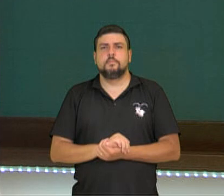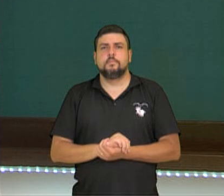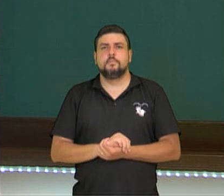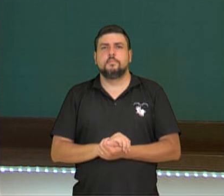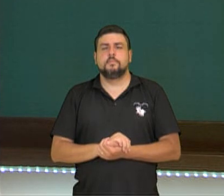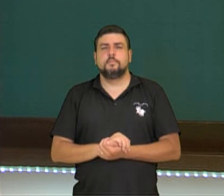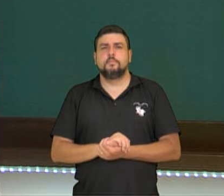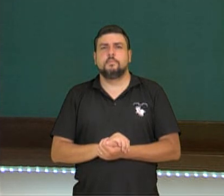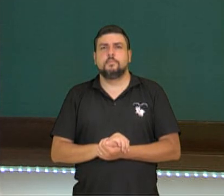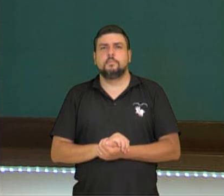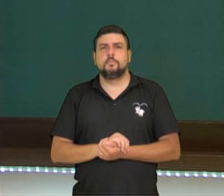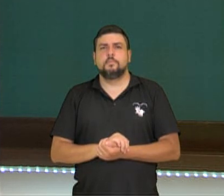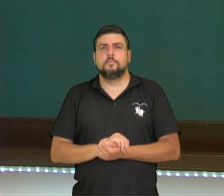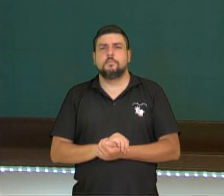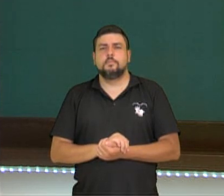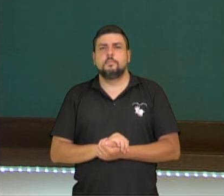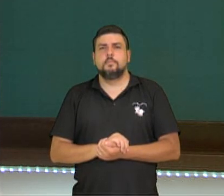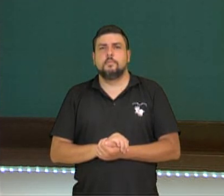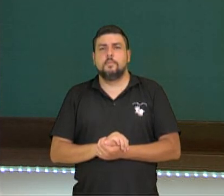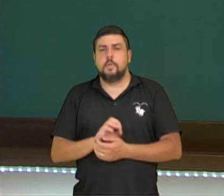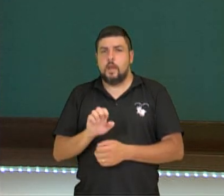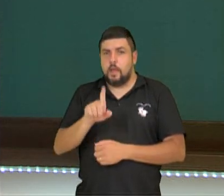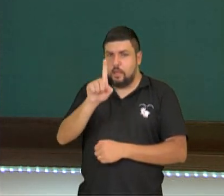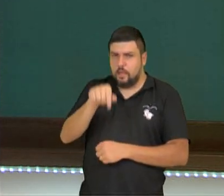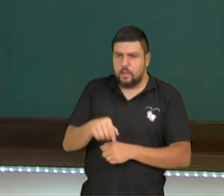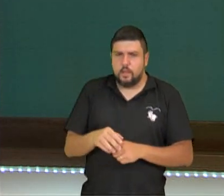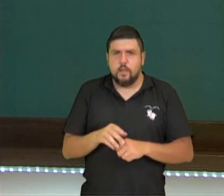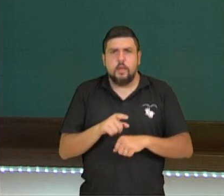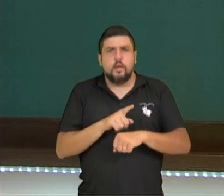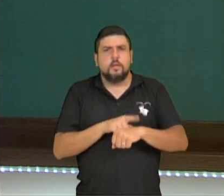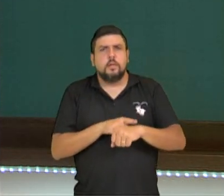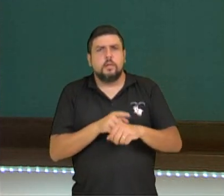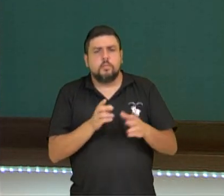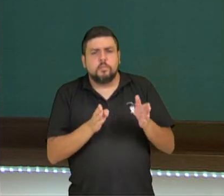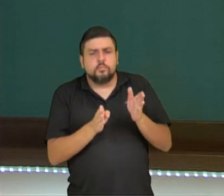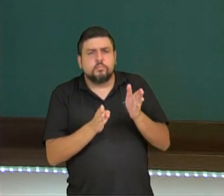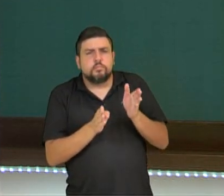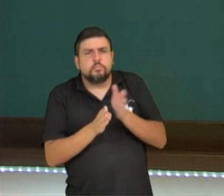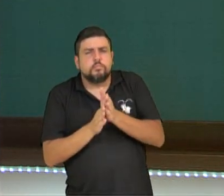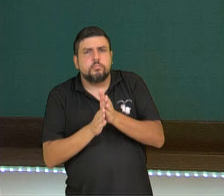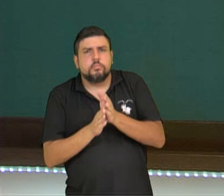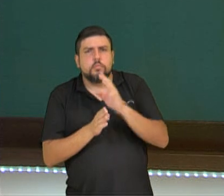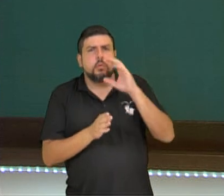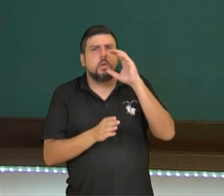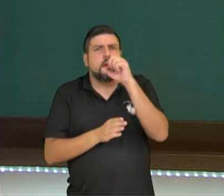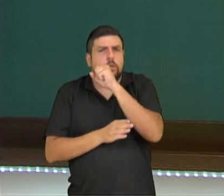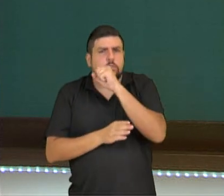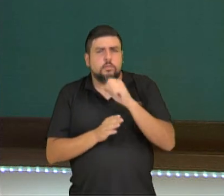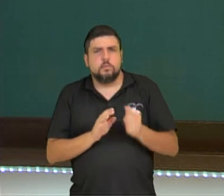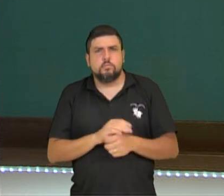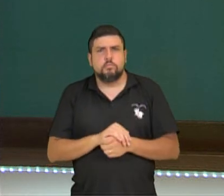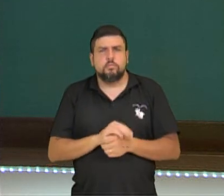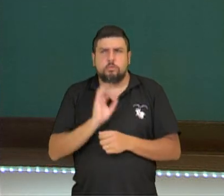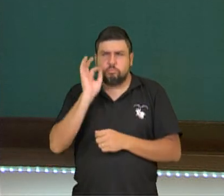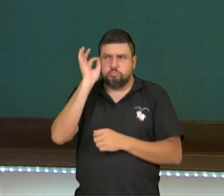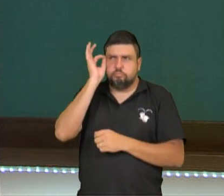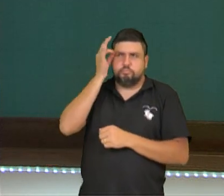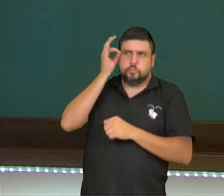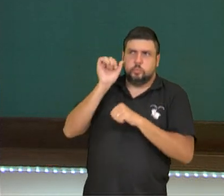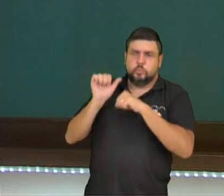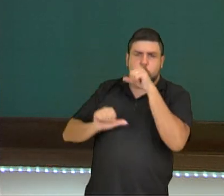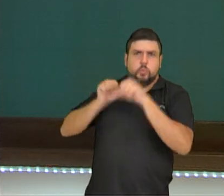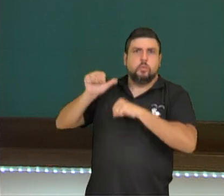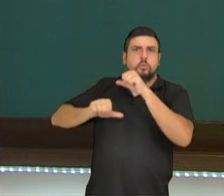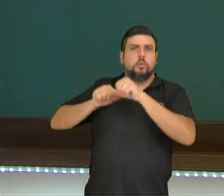Condições atmosféricas momentâneas, curto espaço de tempo. Então, isso está falando do próprio